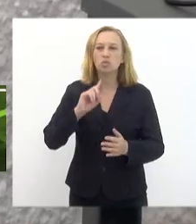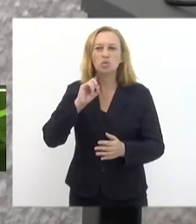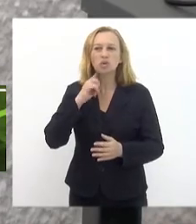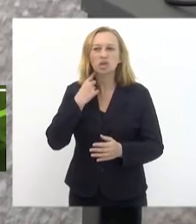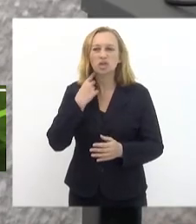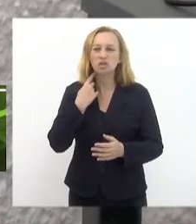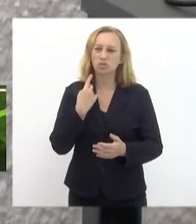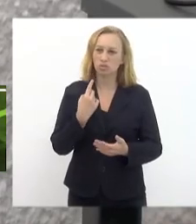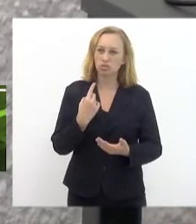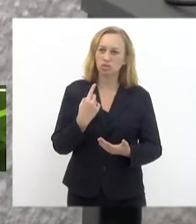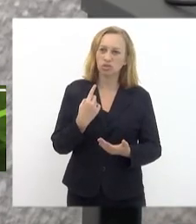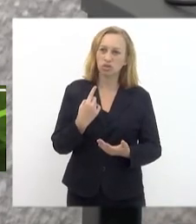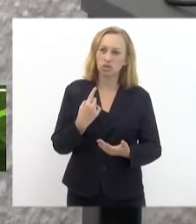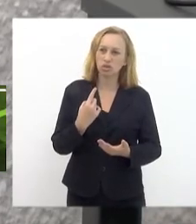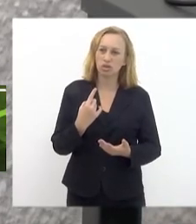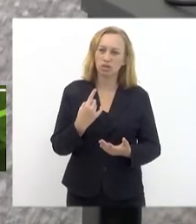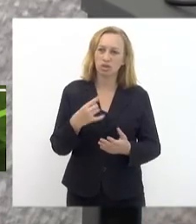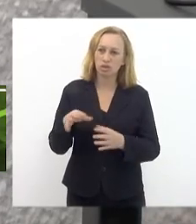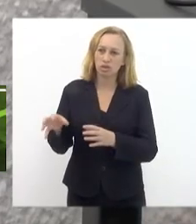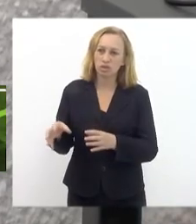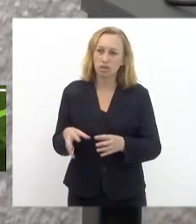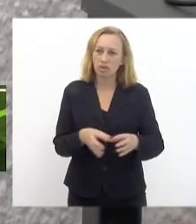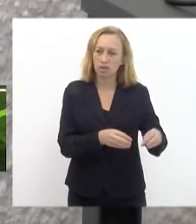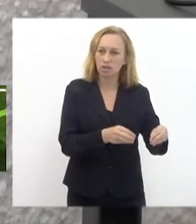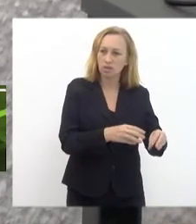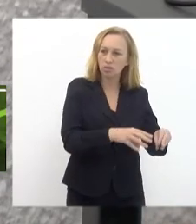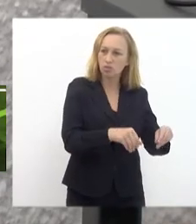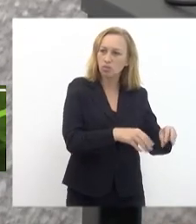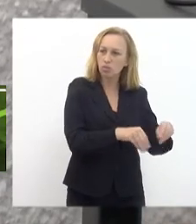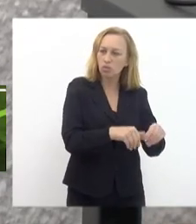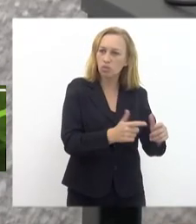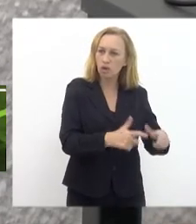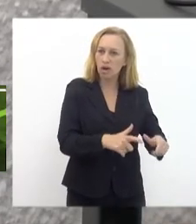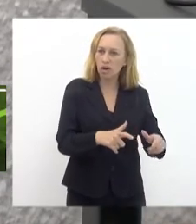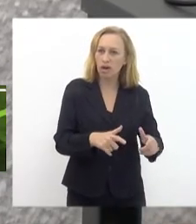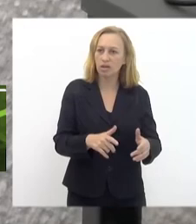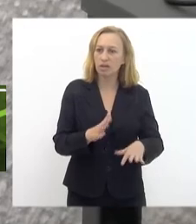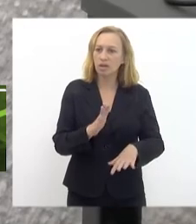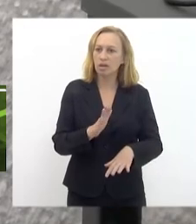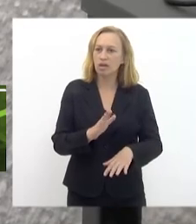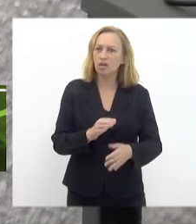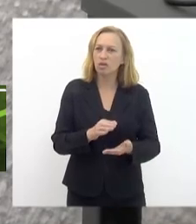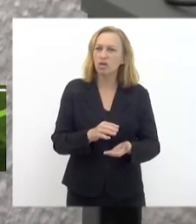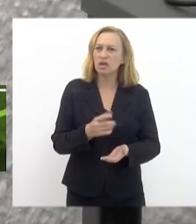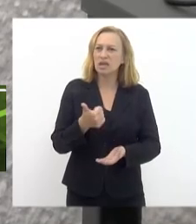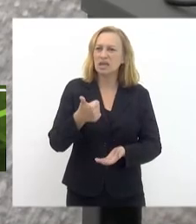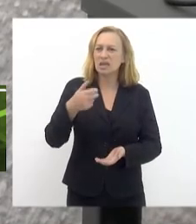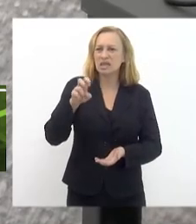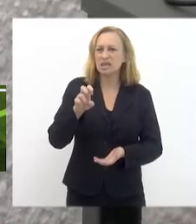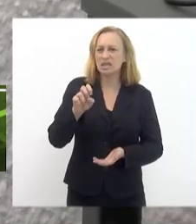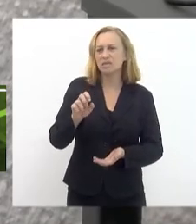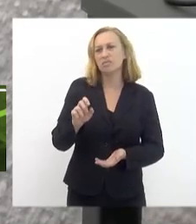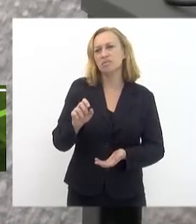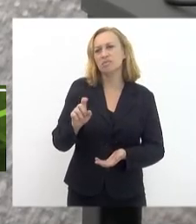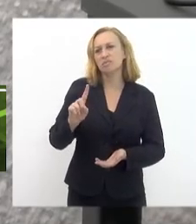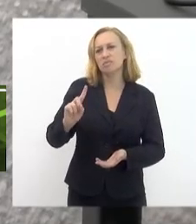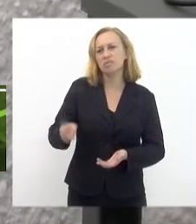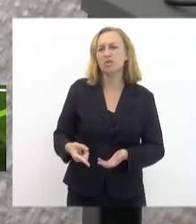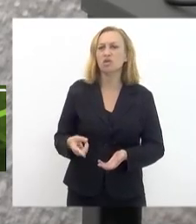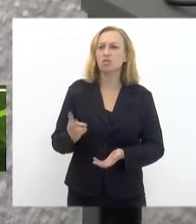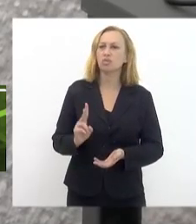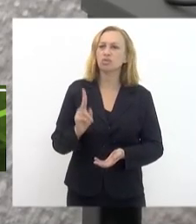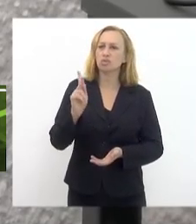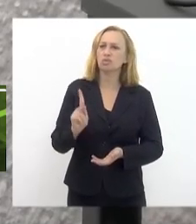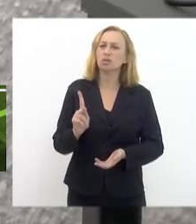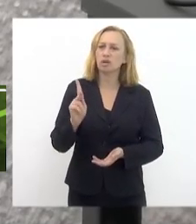prédios expectativas de se ter aí 15 mil toneladas em e Nós já